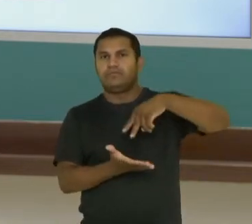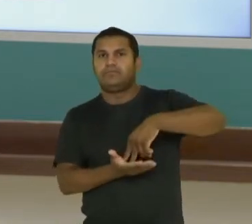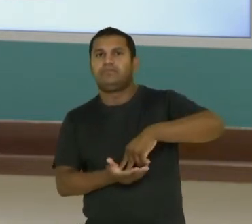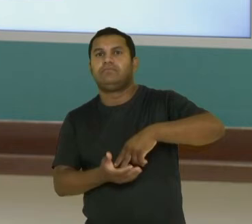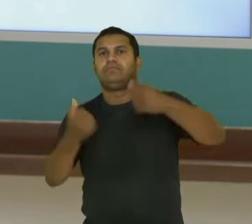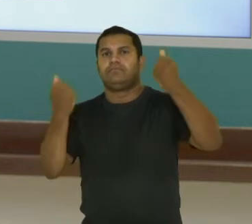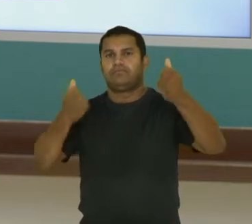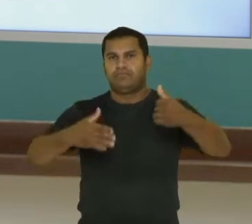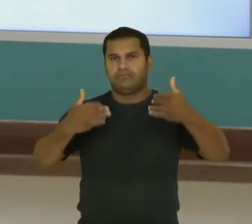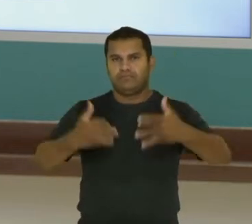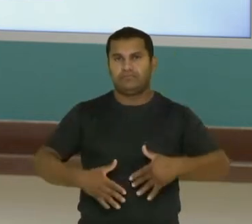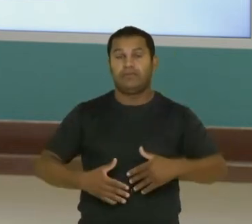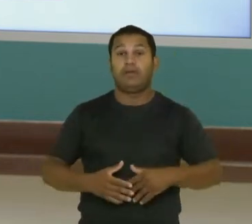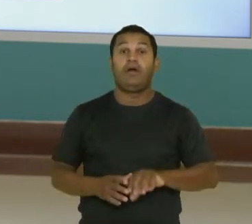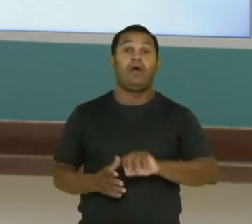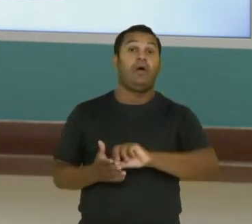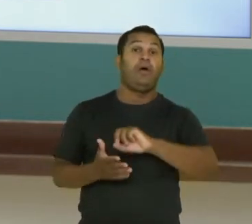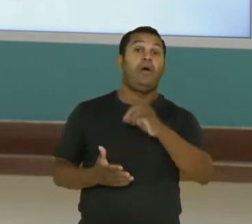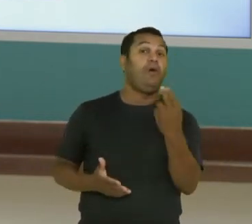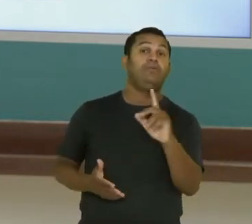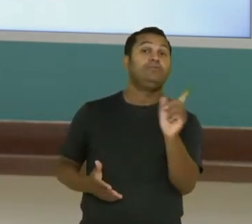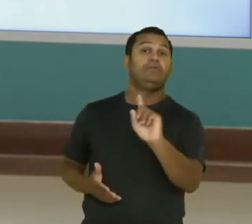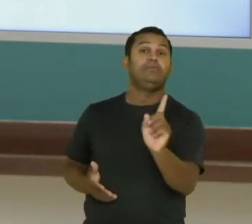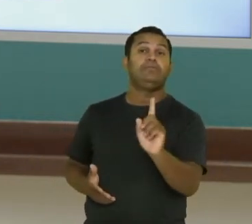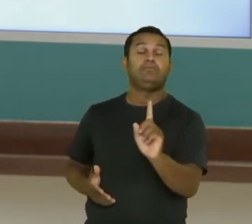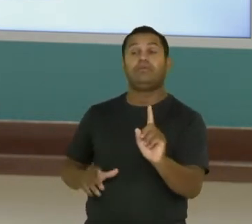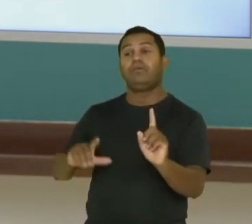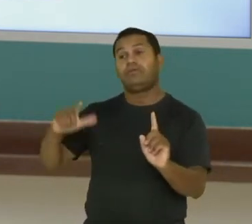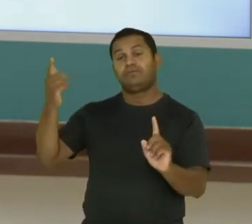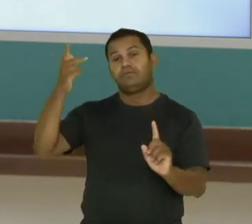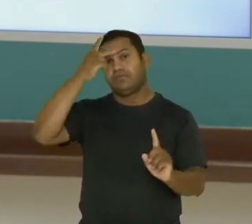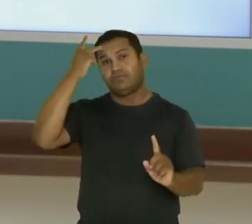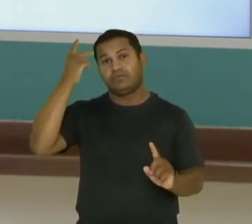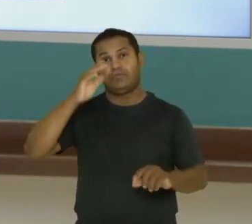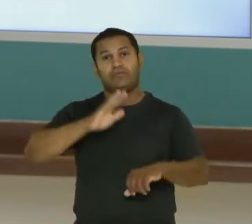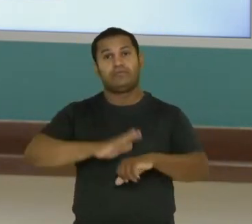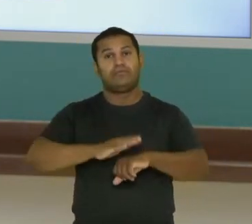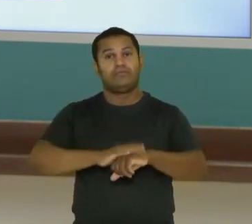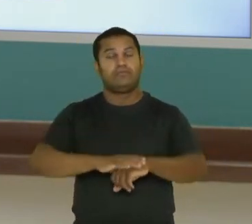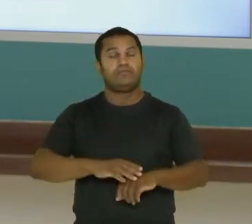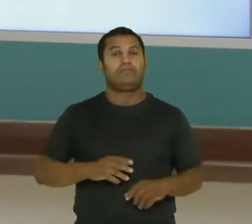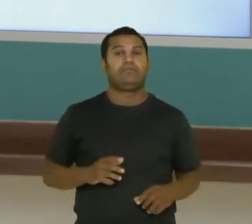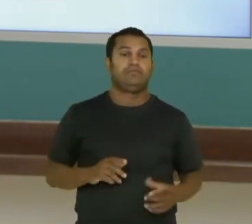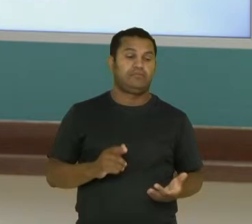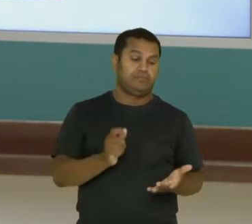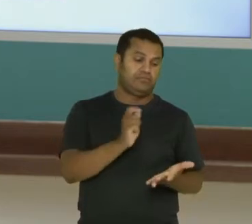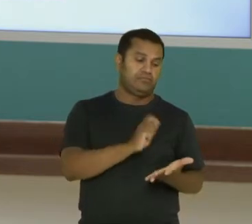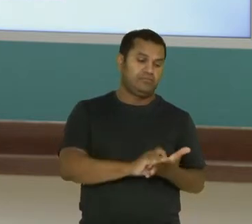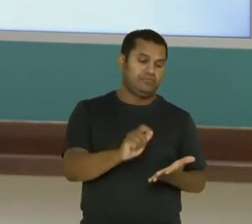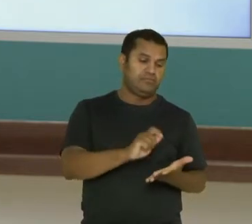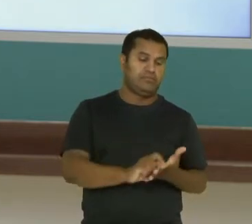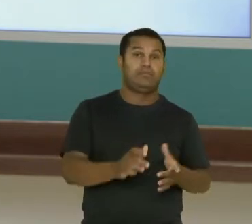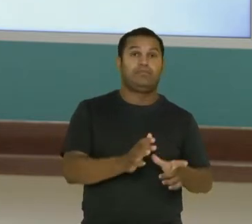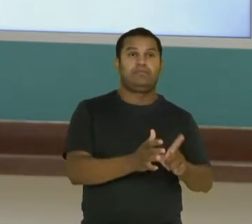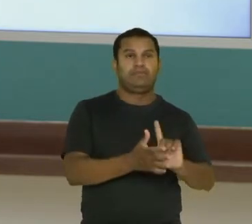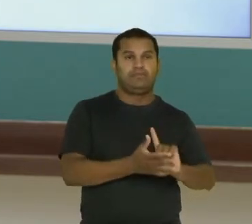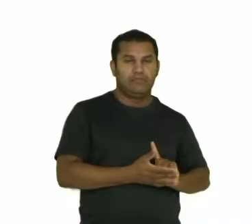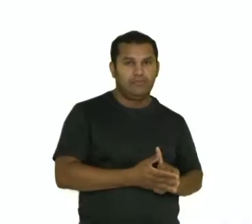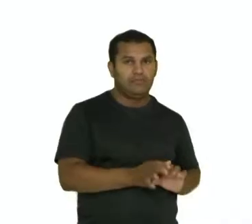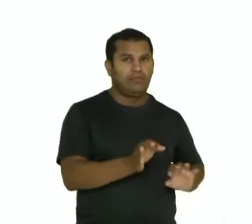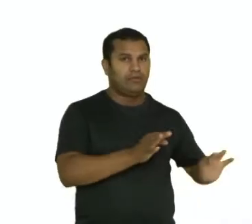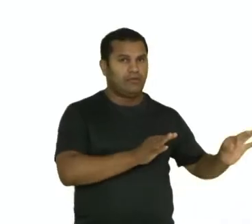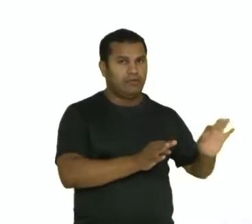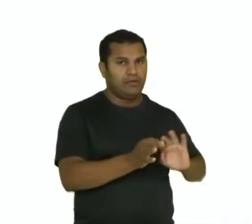de improviso, mas a maioria dos bons discursos, eles são previamente escritos, previamente planejados para isso.